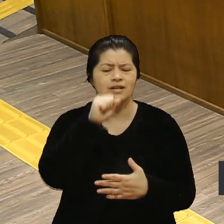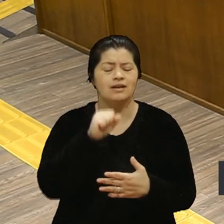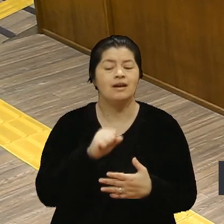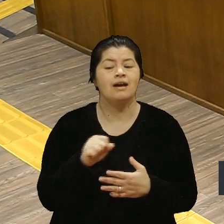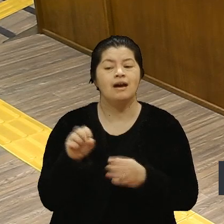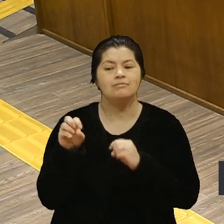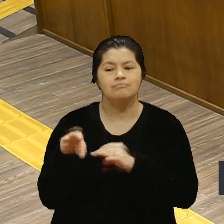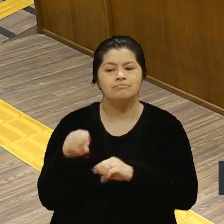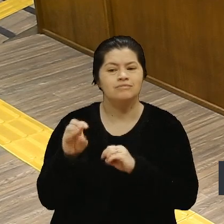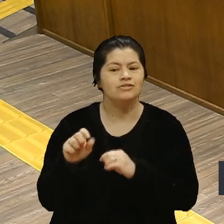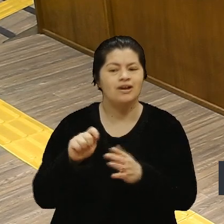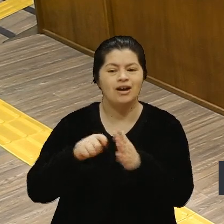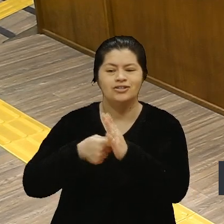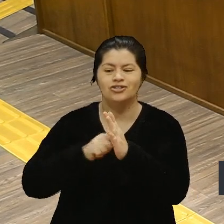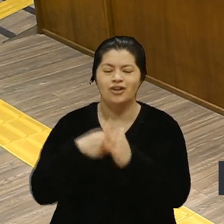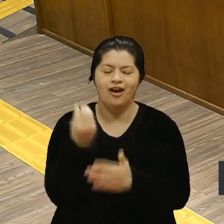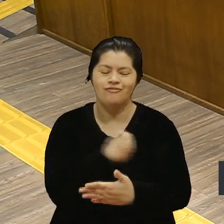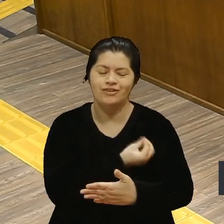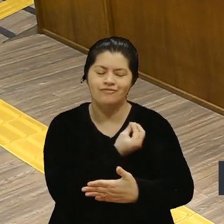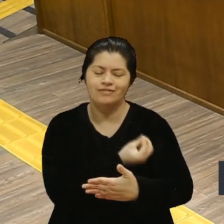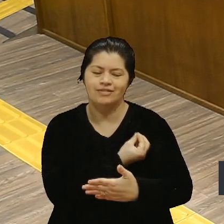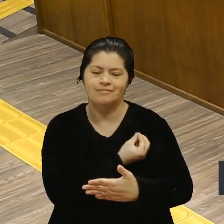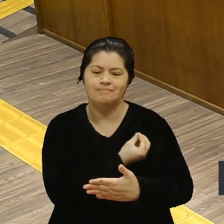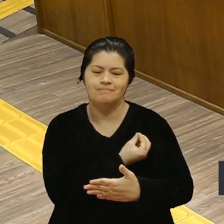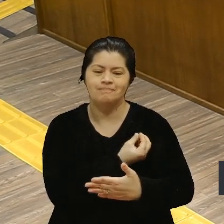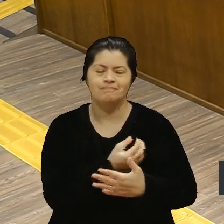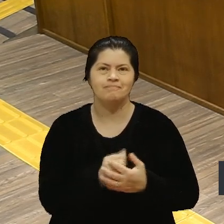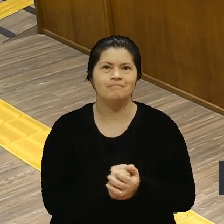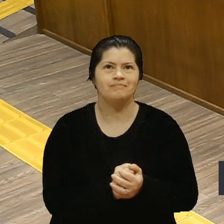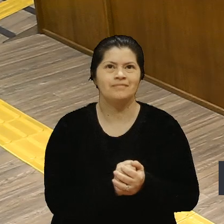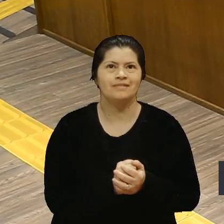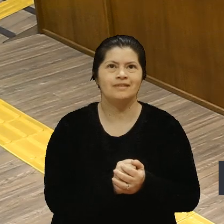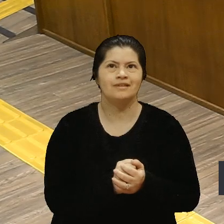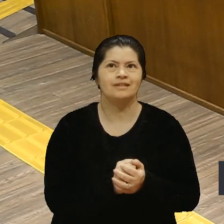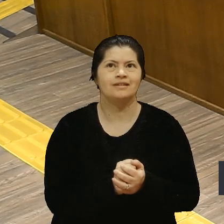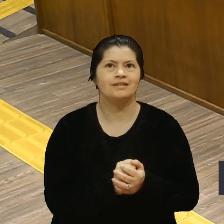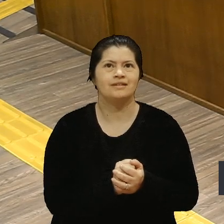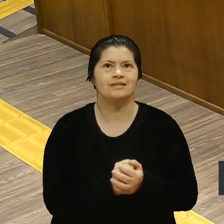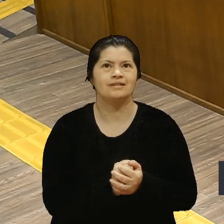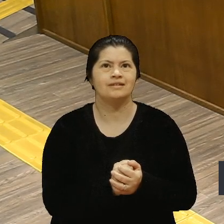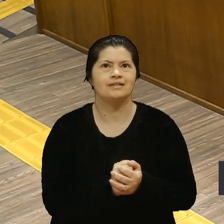vida. Então, eu vou falar para os queridos alunos.